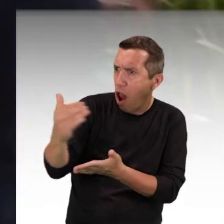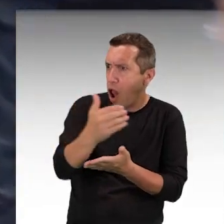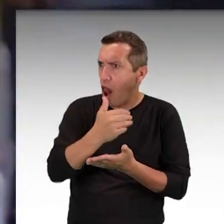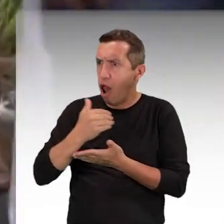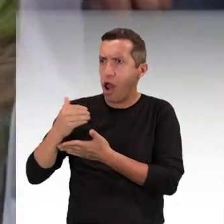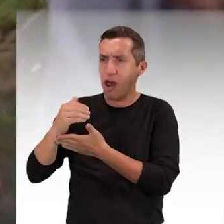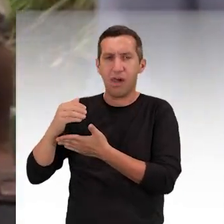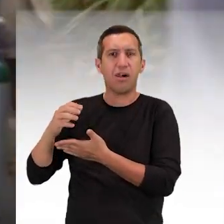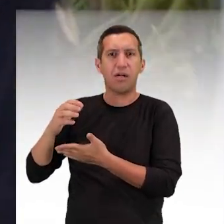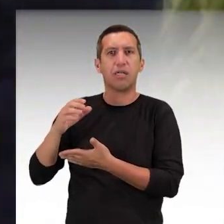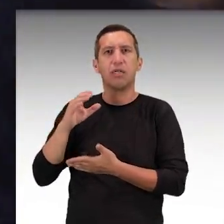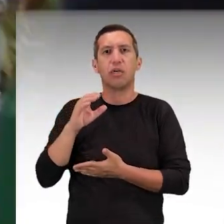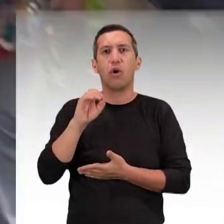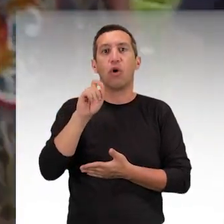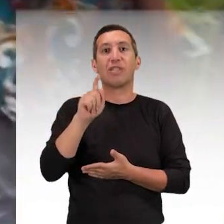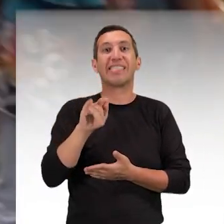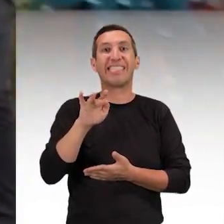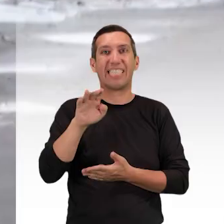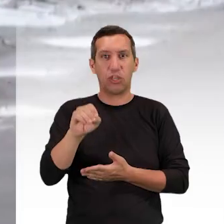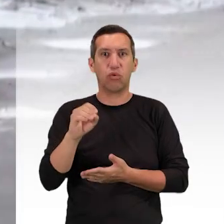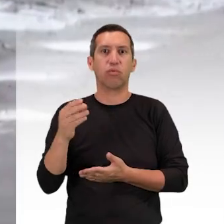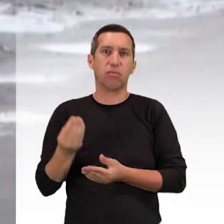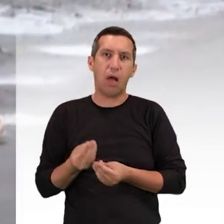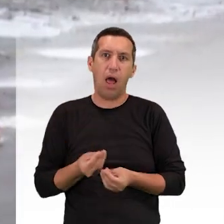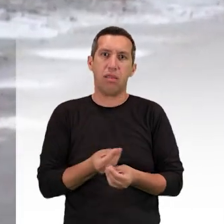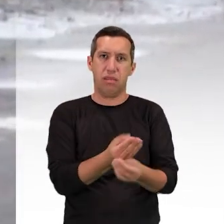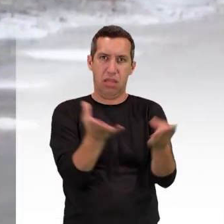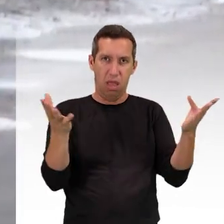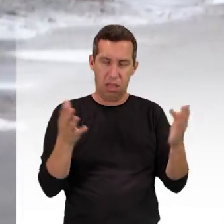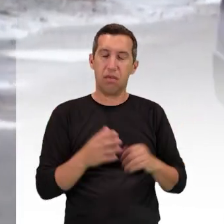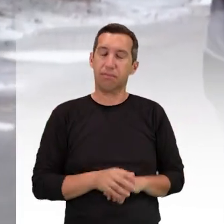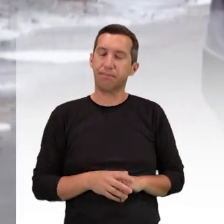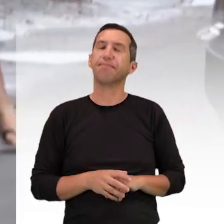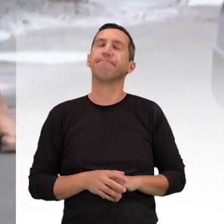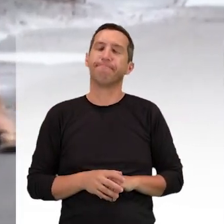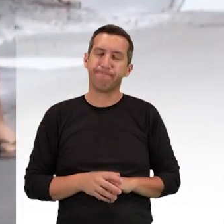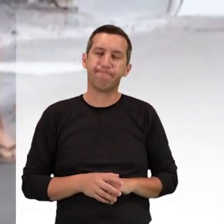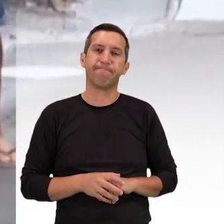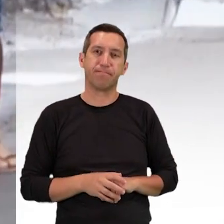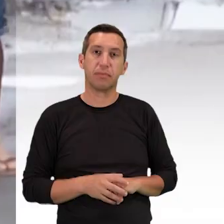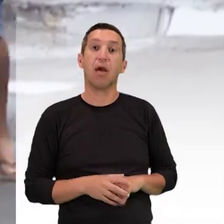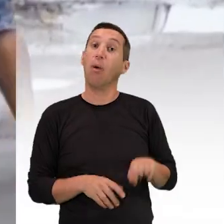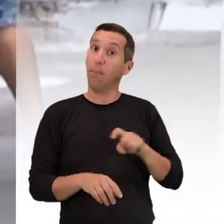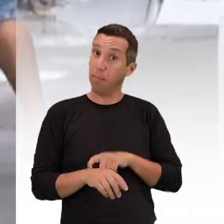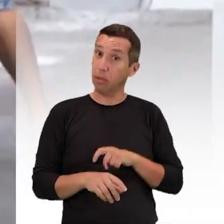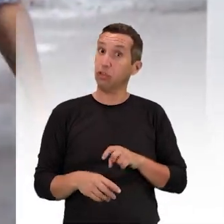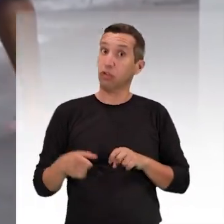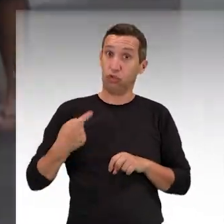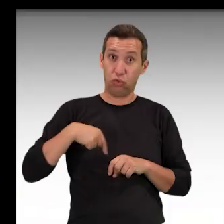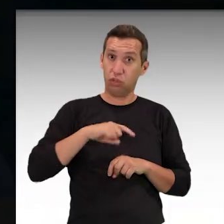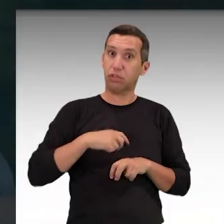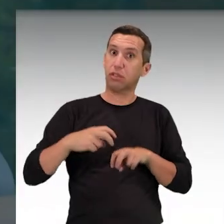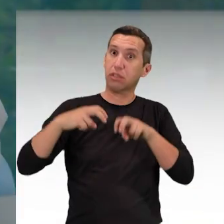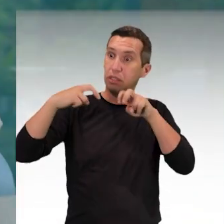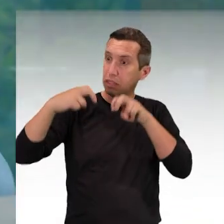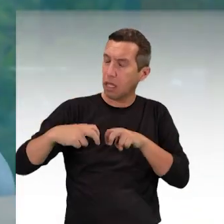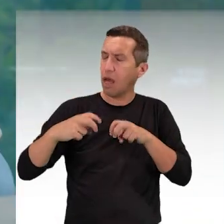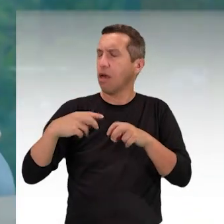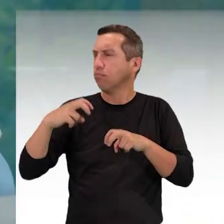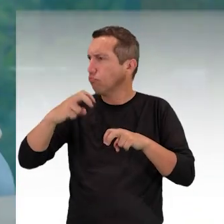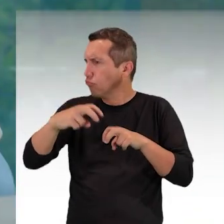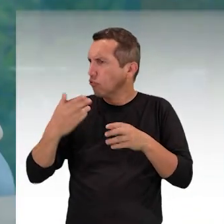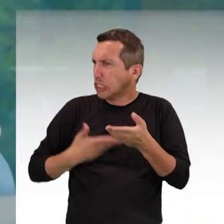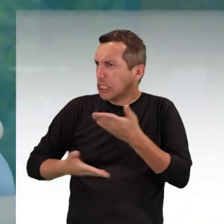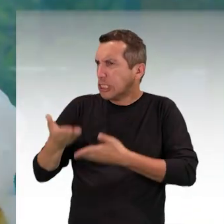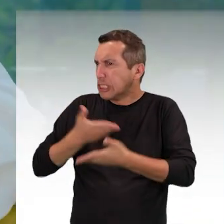as companhias, com redução do teor de oxigênio. Foi um momento em que nós sentamos para buscar uma